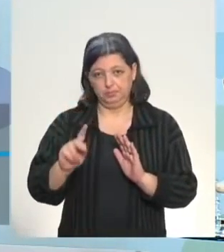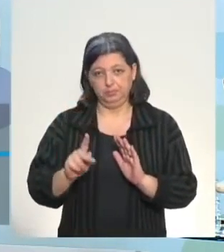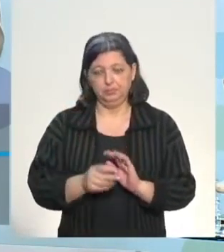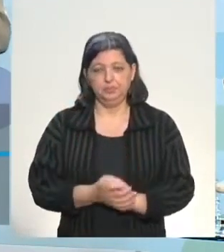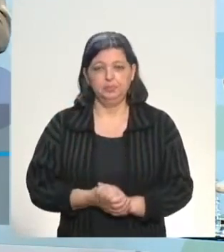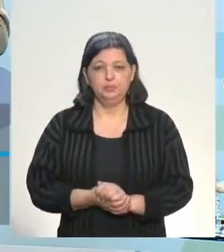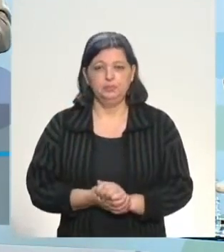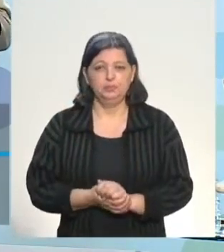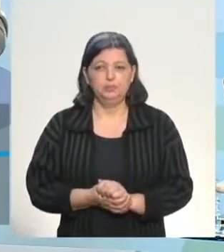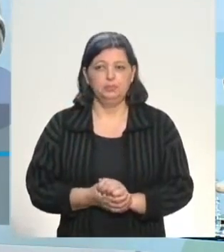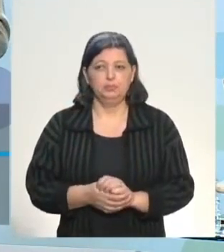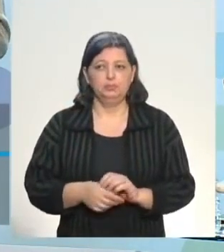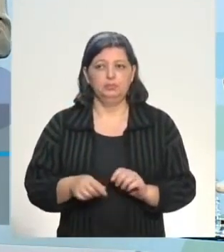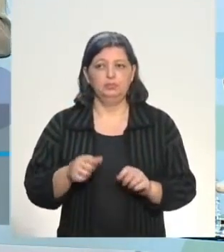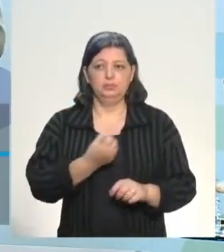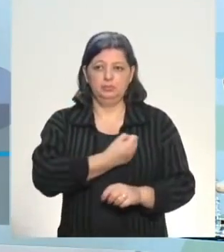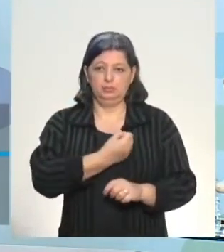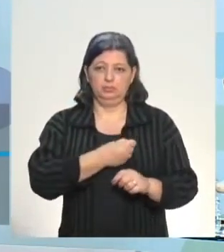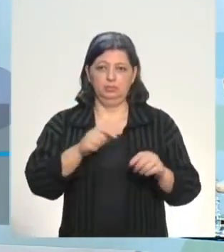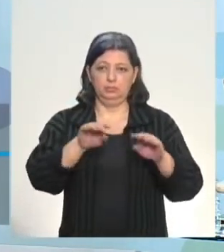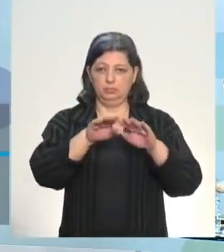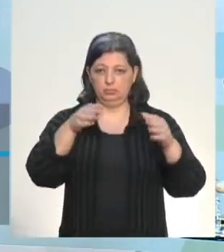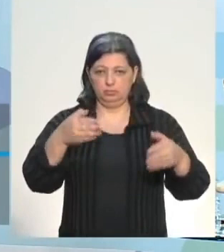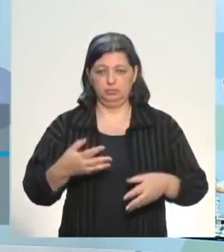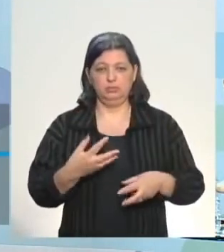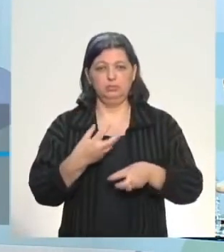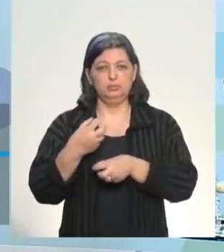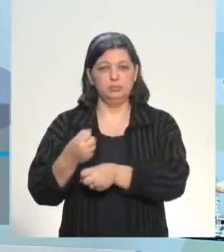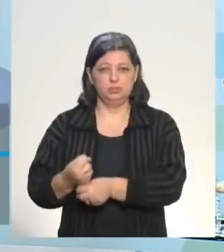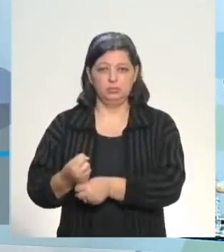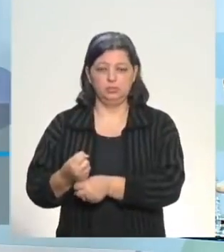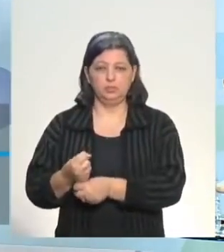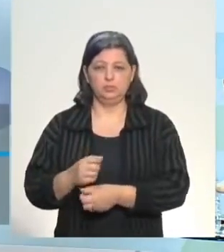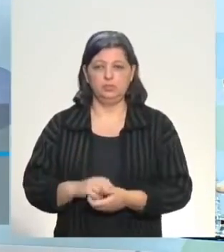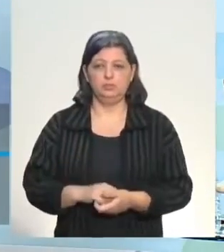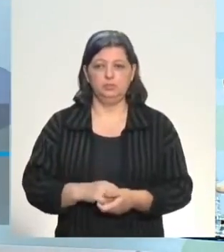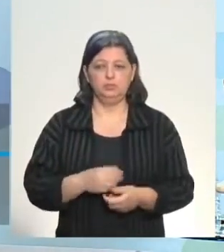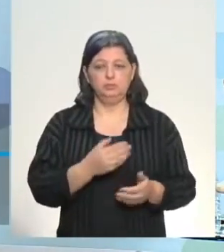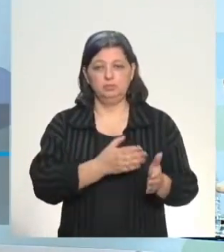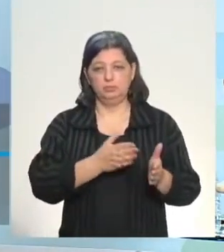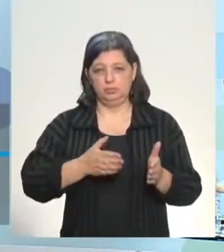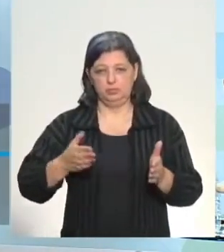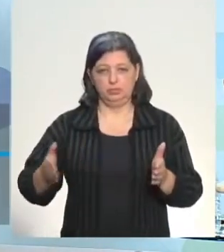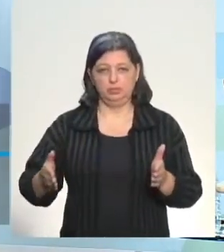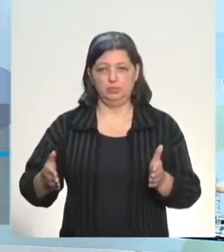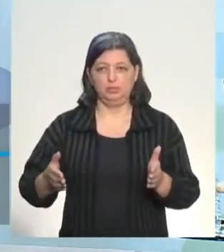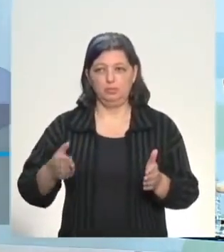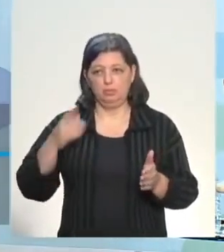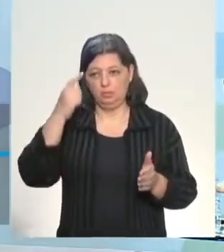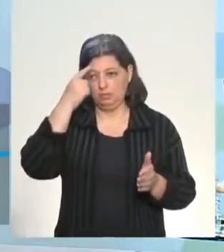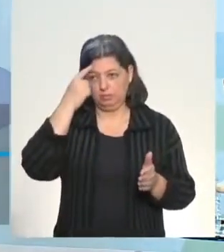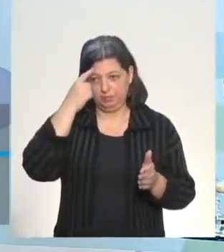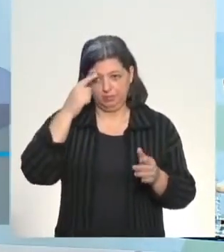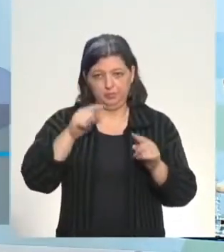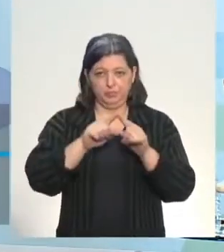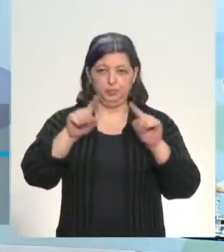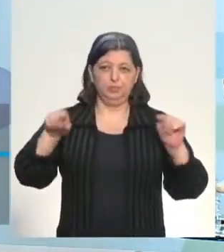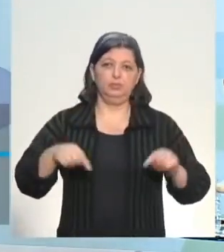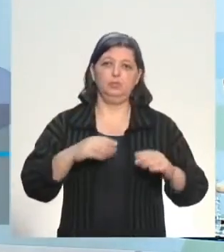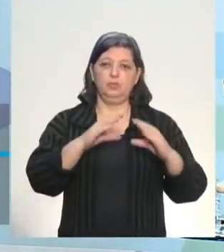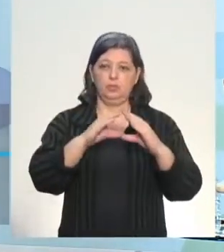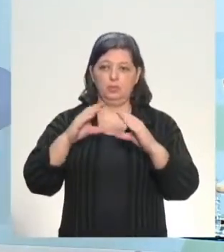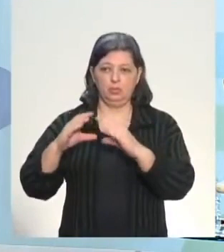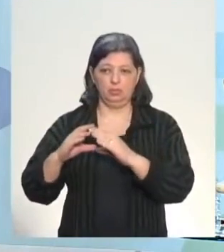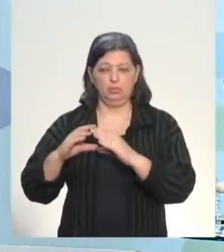buscar a expressão algébrica que descreve qualquer termo dessa figura, considerando aqui, ó, retângulos e círculos. Mais 2 minutinhos e a